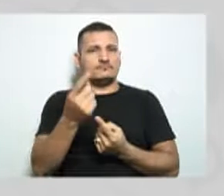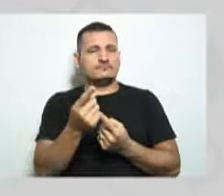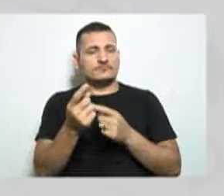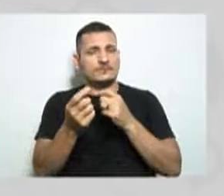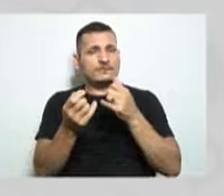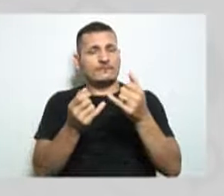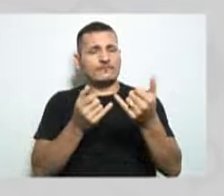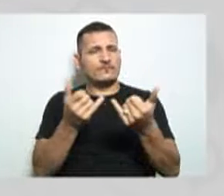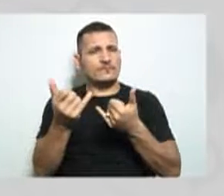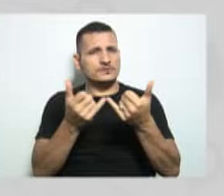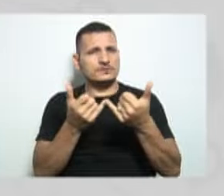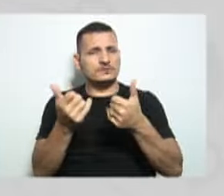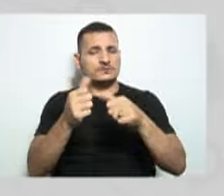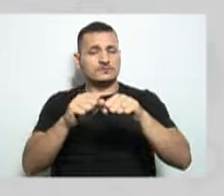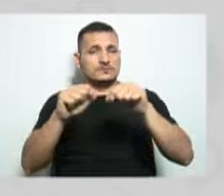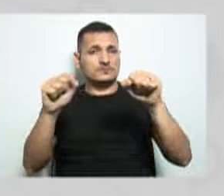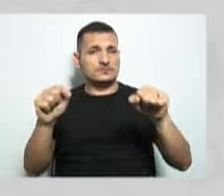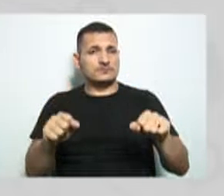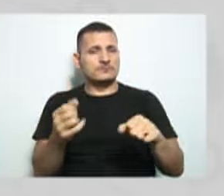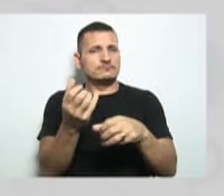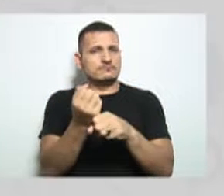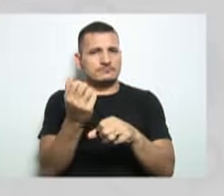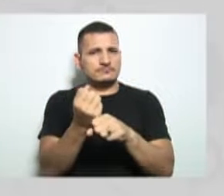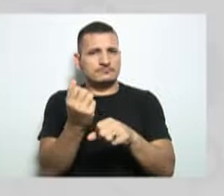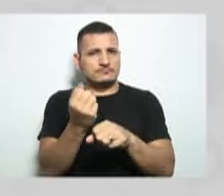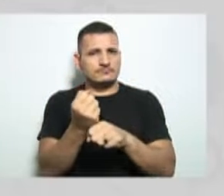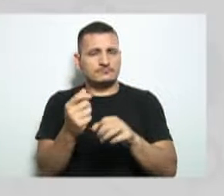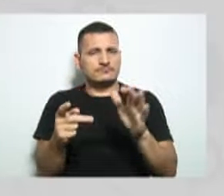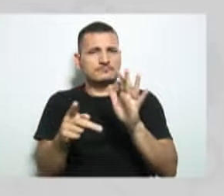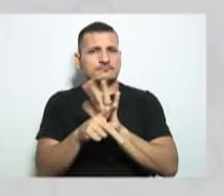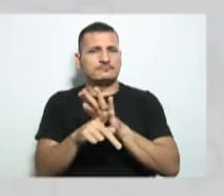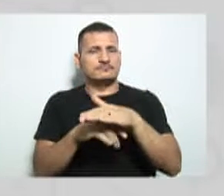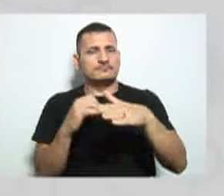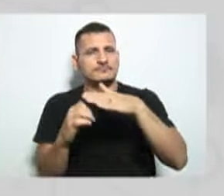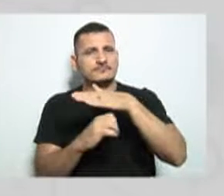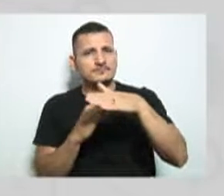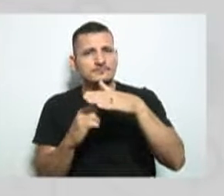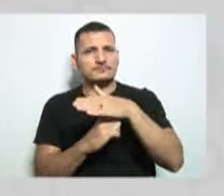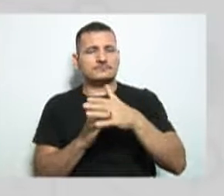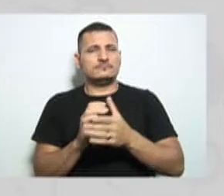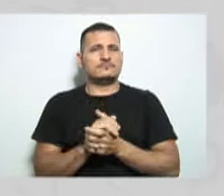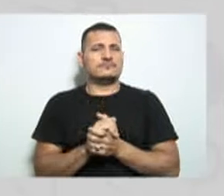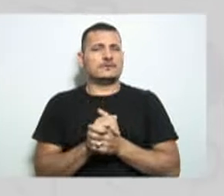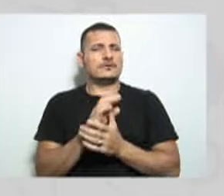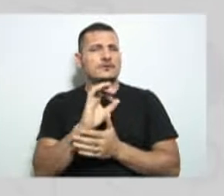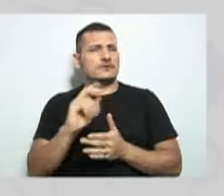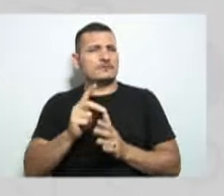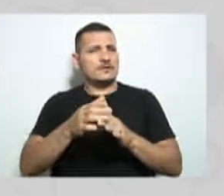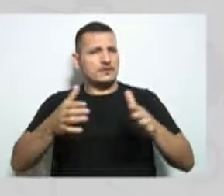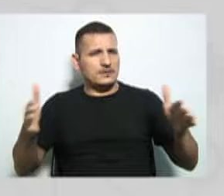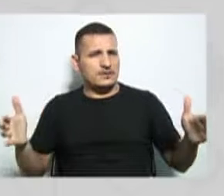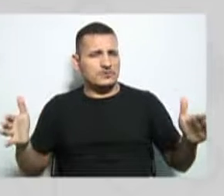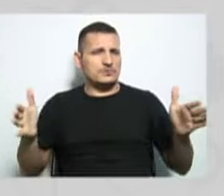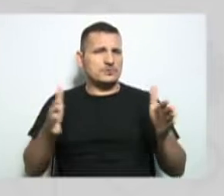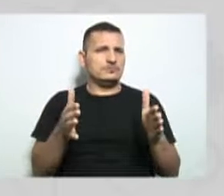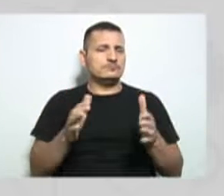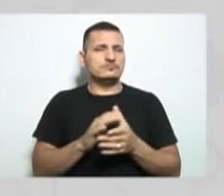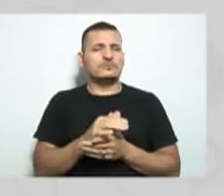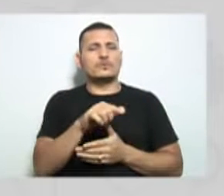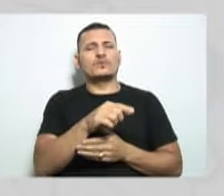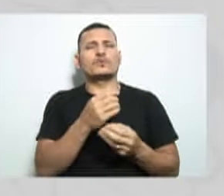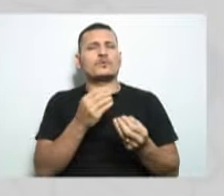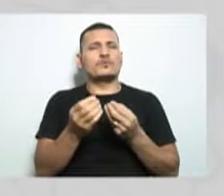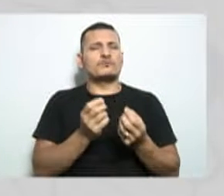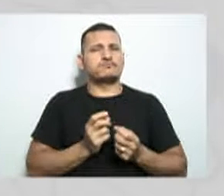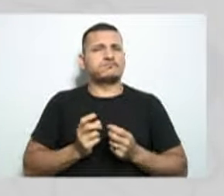informações desejadas do sistema contábil da empresa. O porte da cooperativa. O volume de